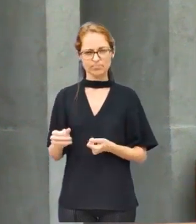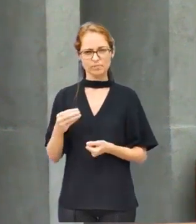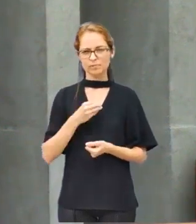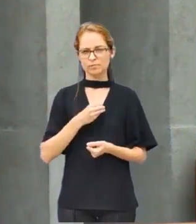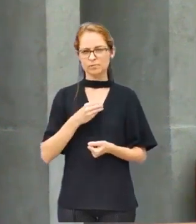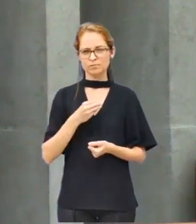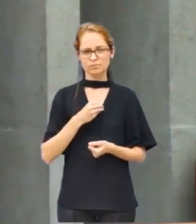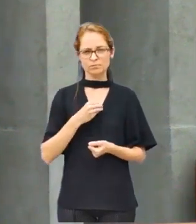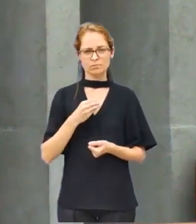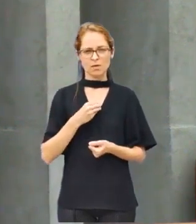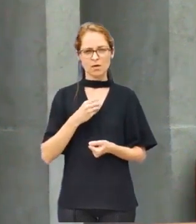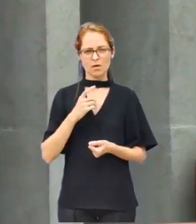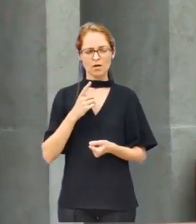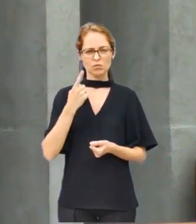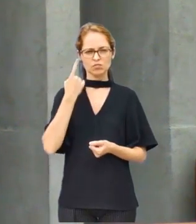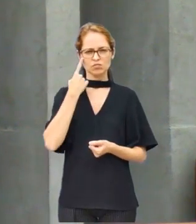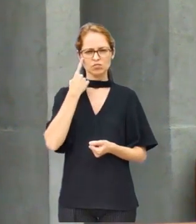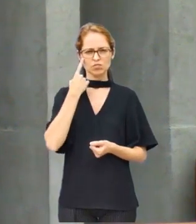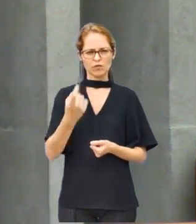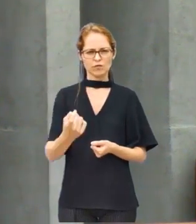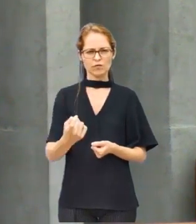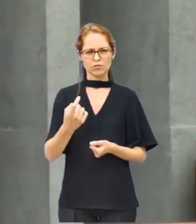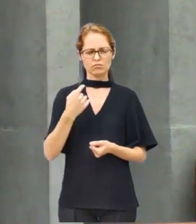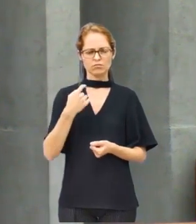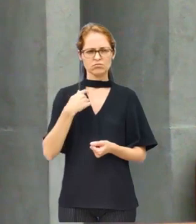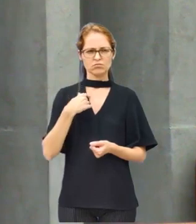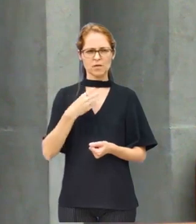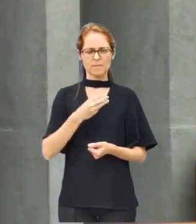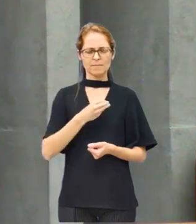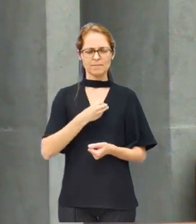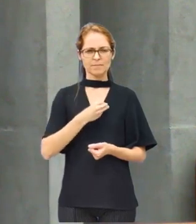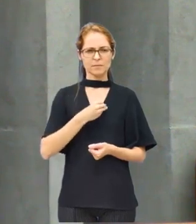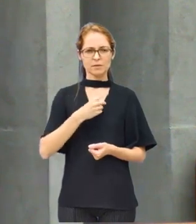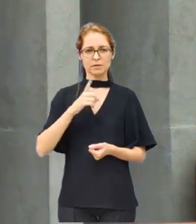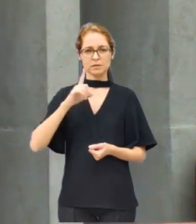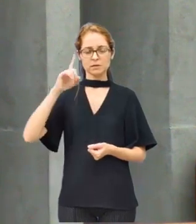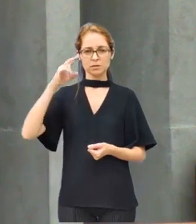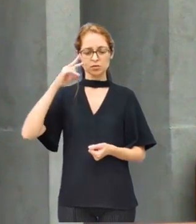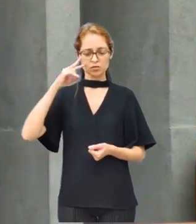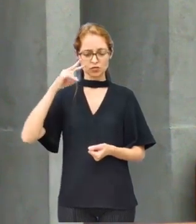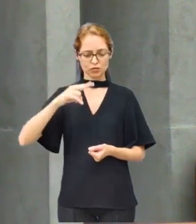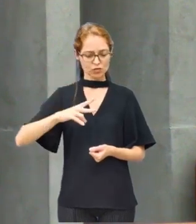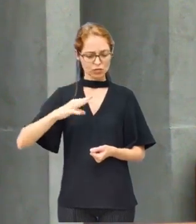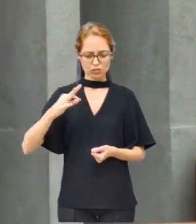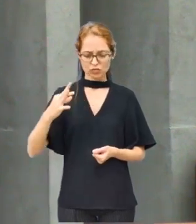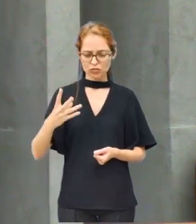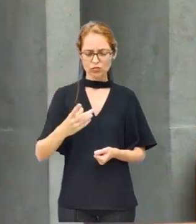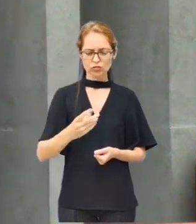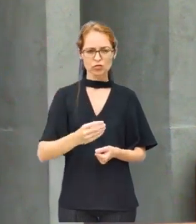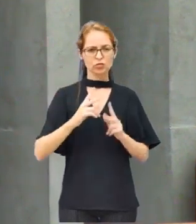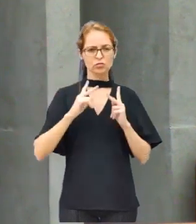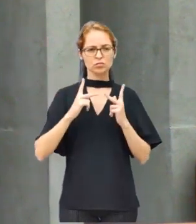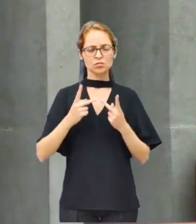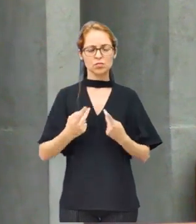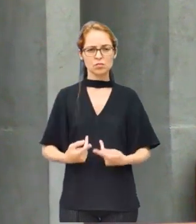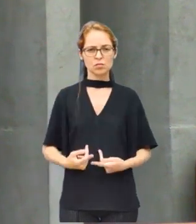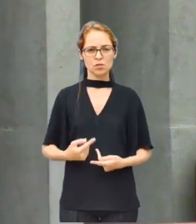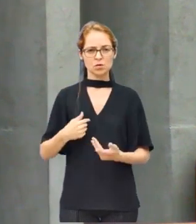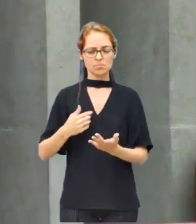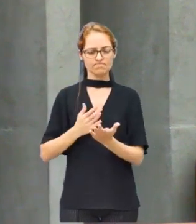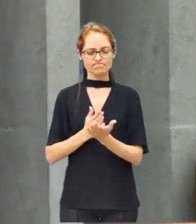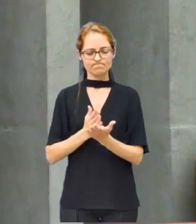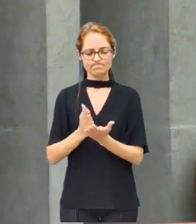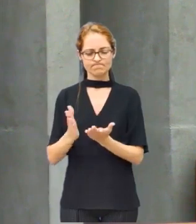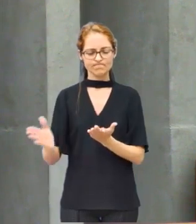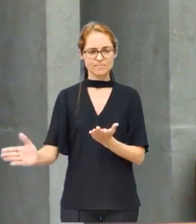e cheia de violência. Ao ver como a terra se corrompera, pois toda a humanidade havia corrompido a sua conduta,